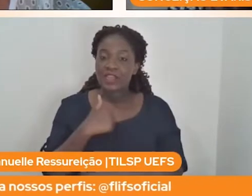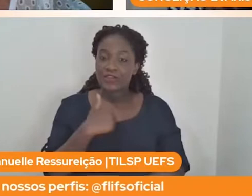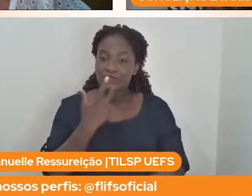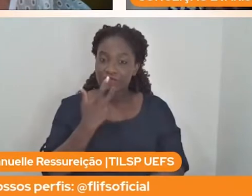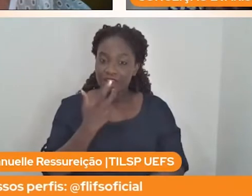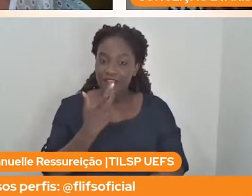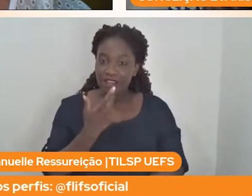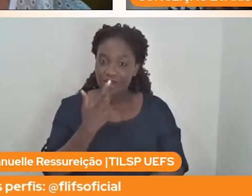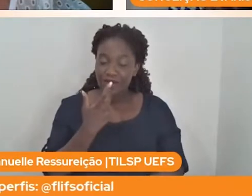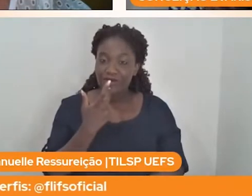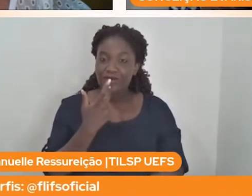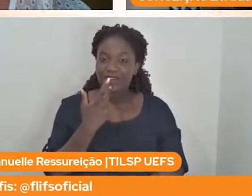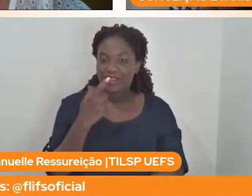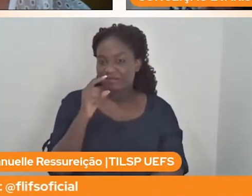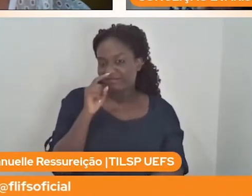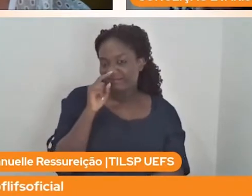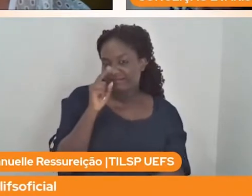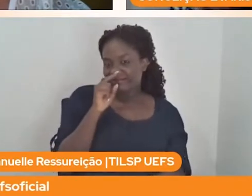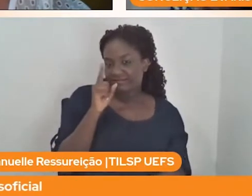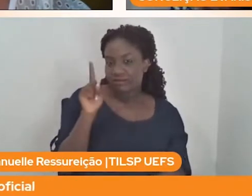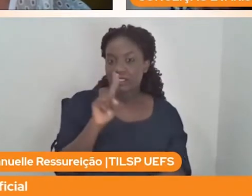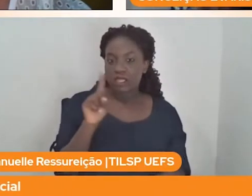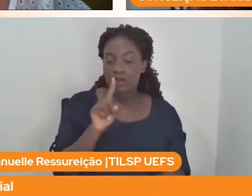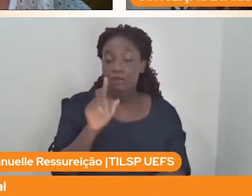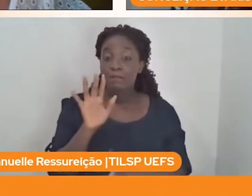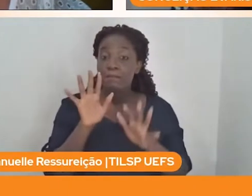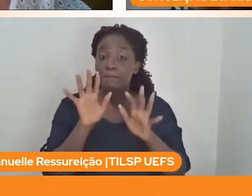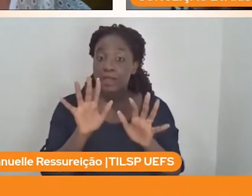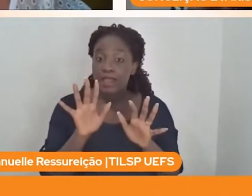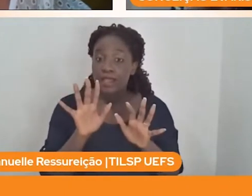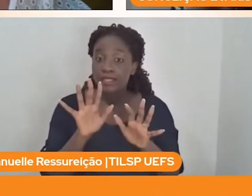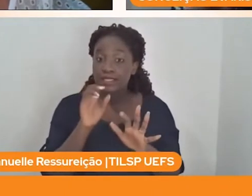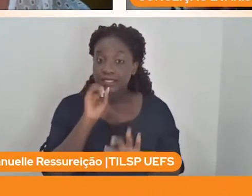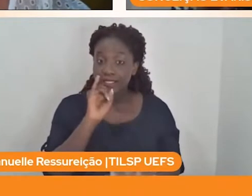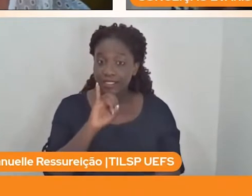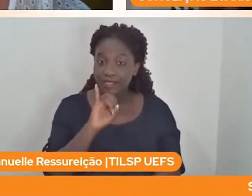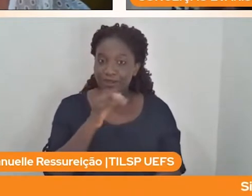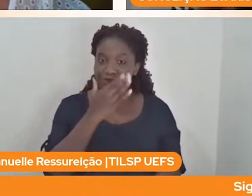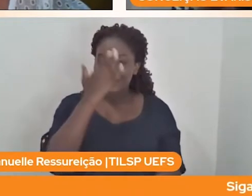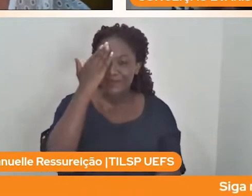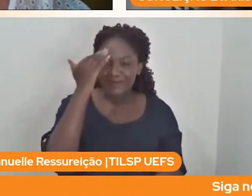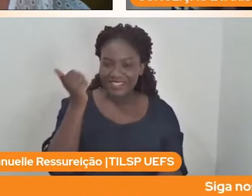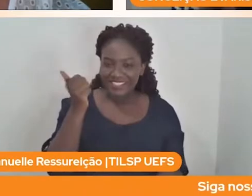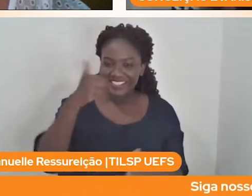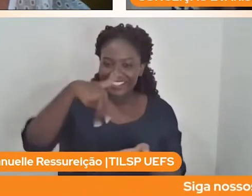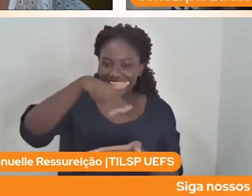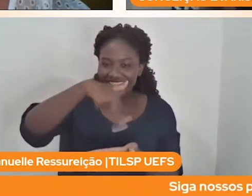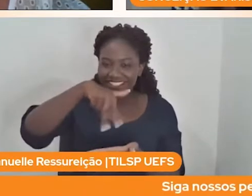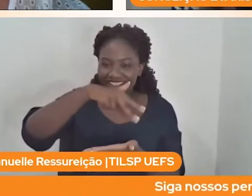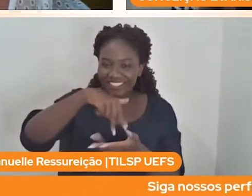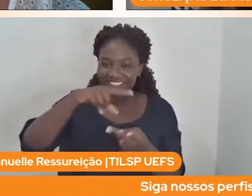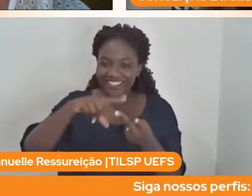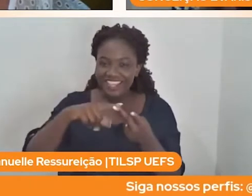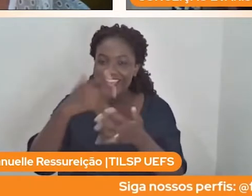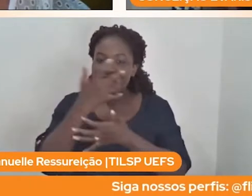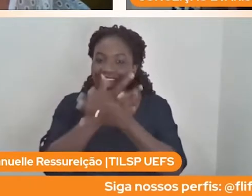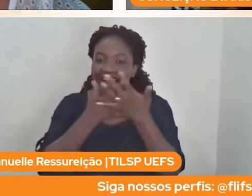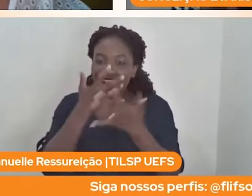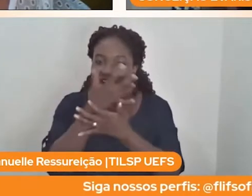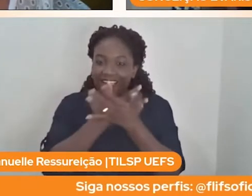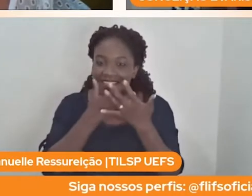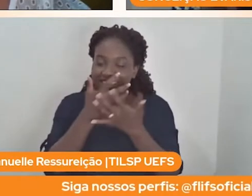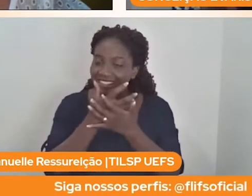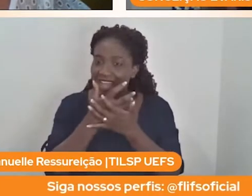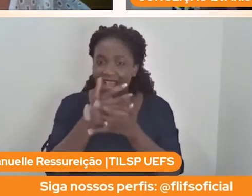para fazer charme, não. Mas se eu soubesse dançar ou cantar, eu